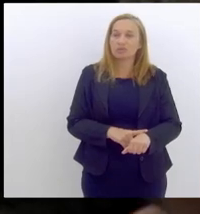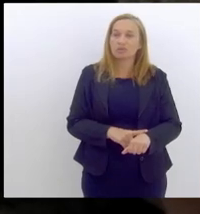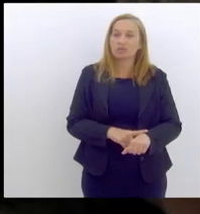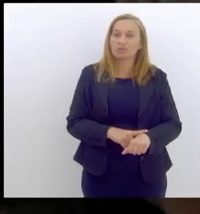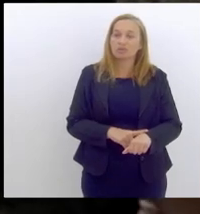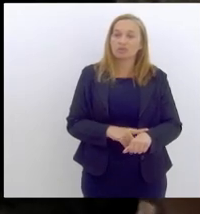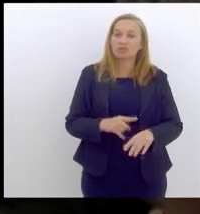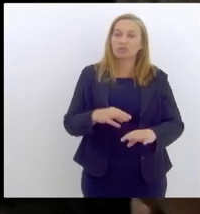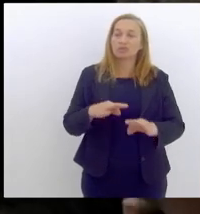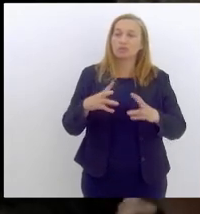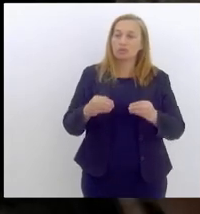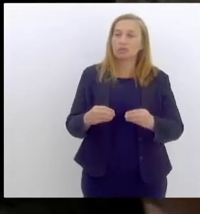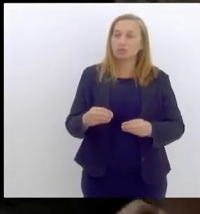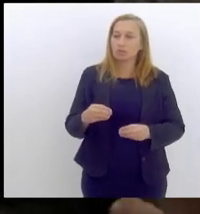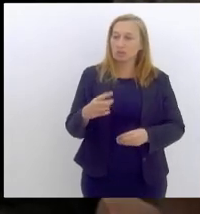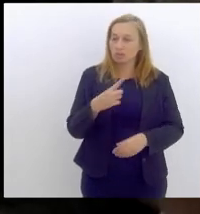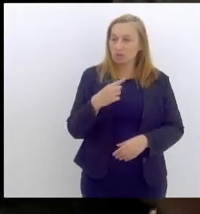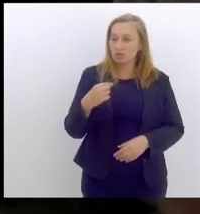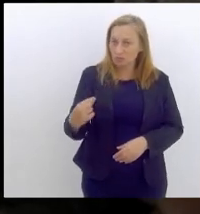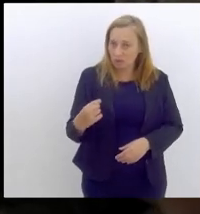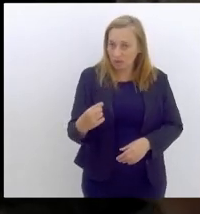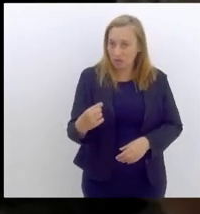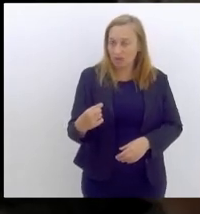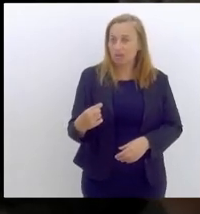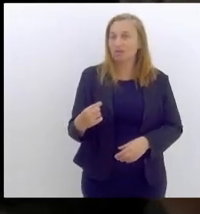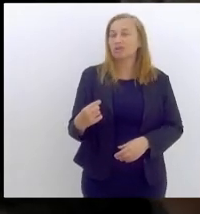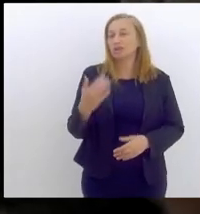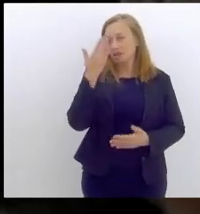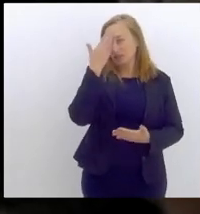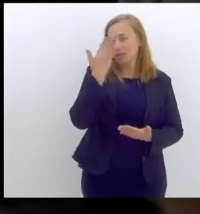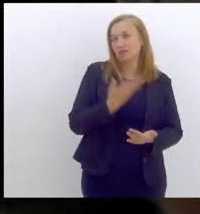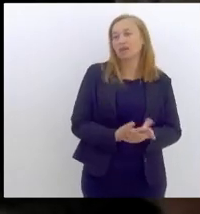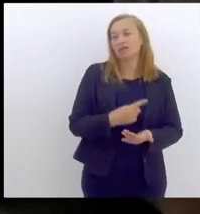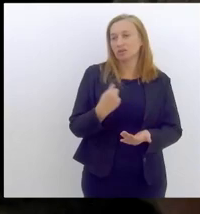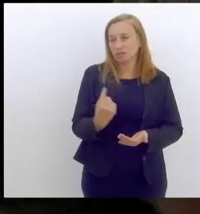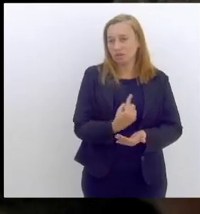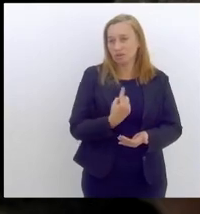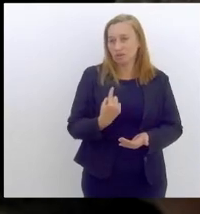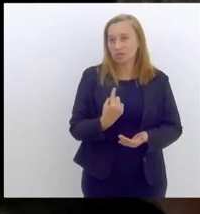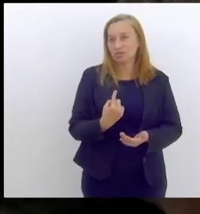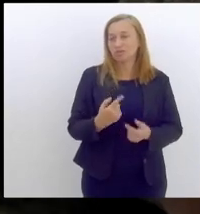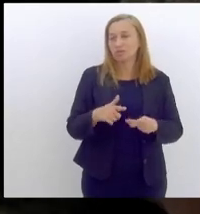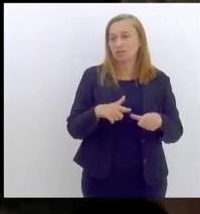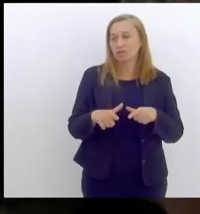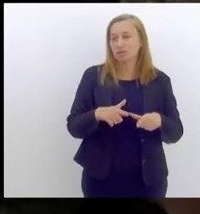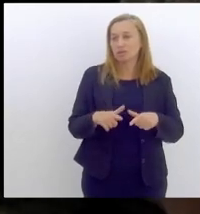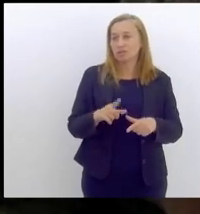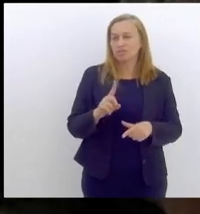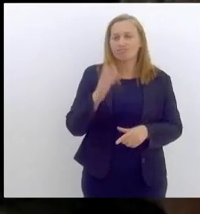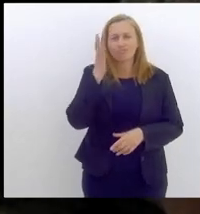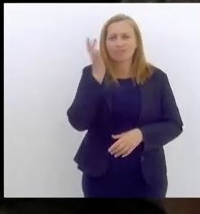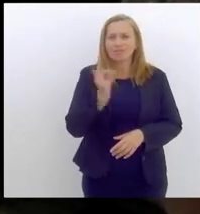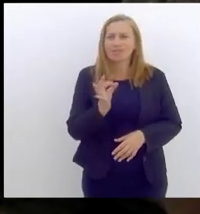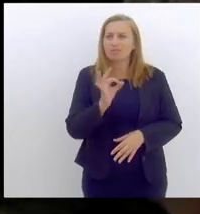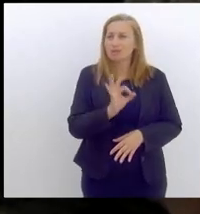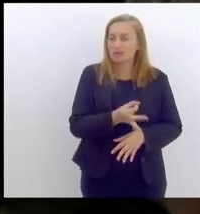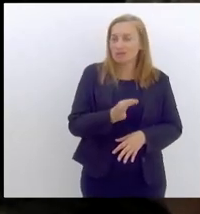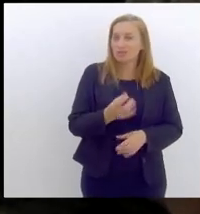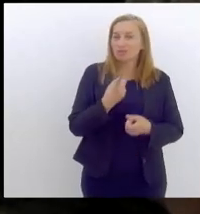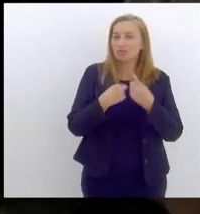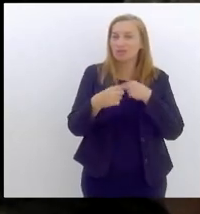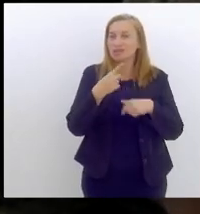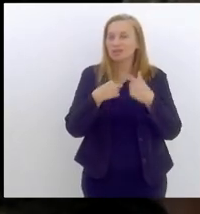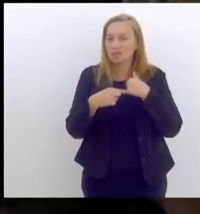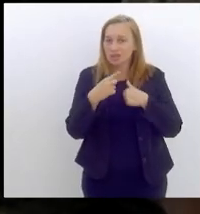para aqueles que votaram em nós, para aqueles que acreditaram em nosso mandato, de não entender de fato o nosso desejo,